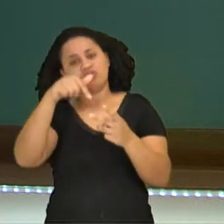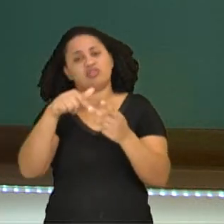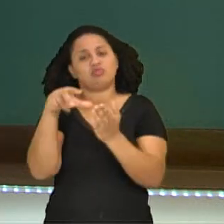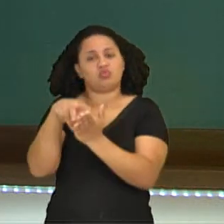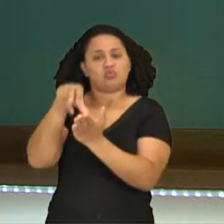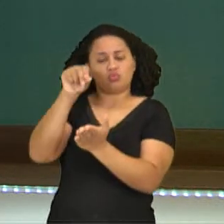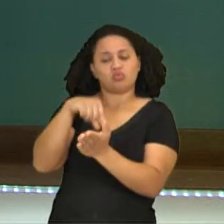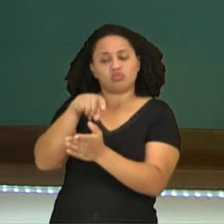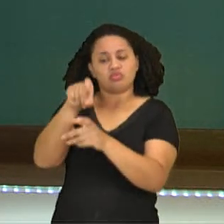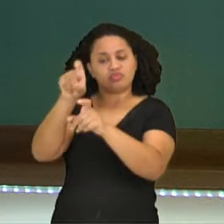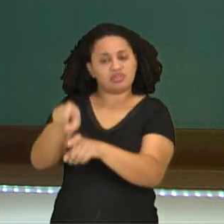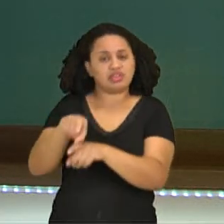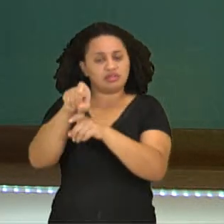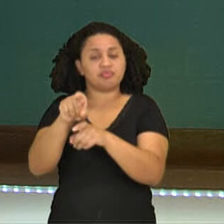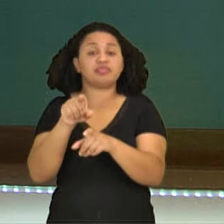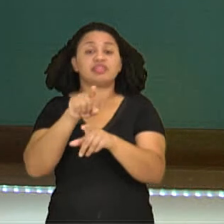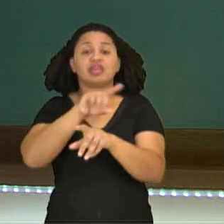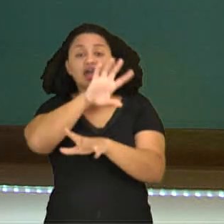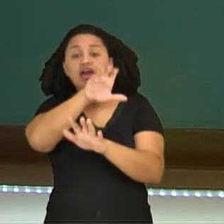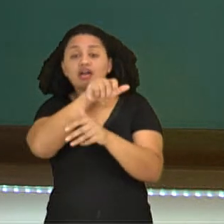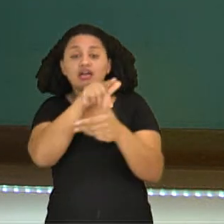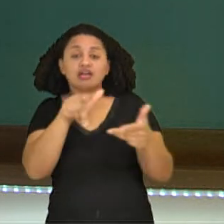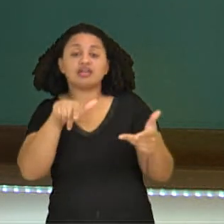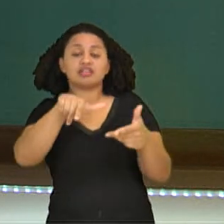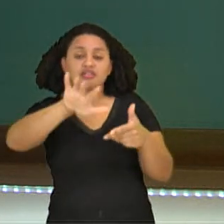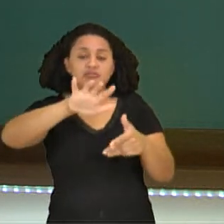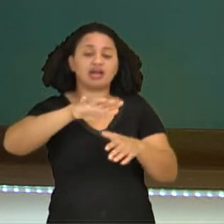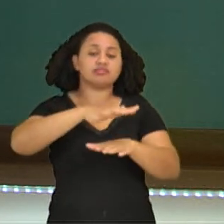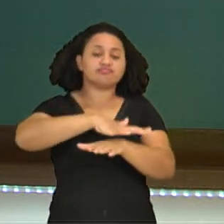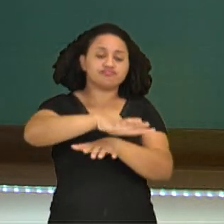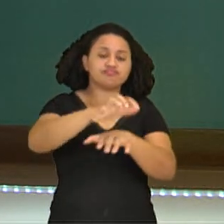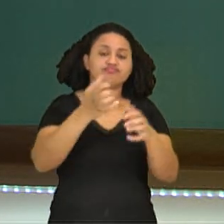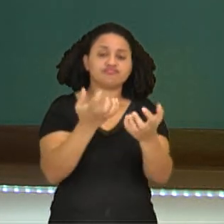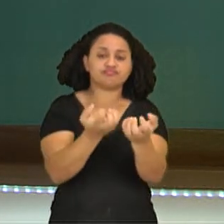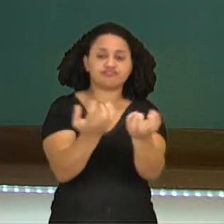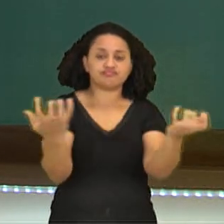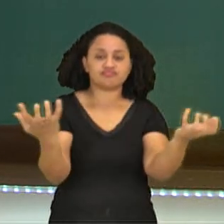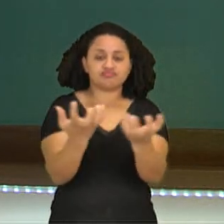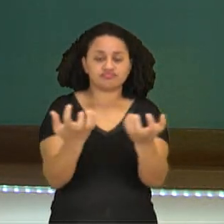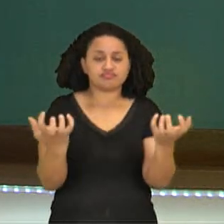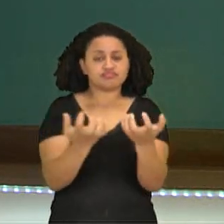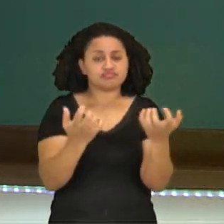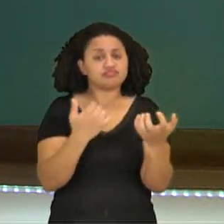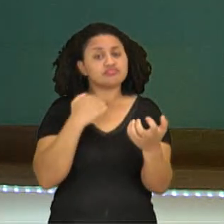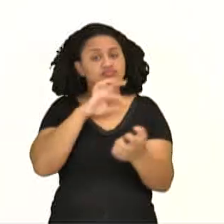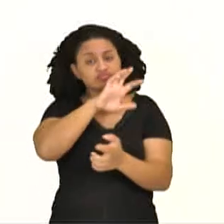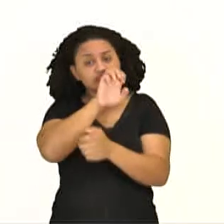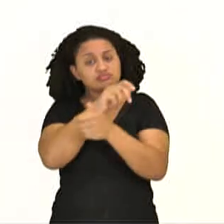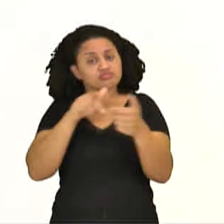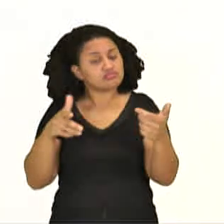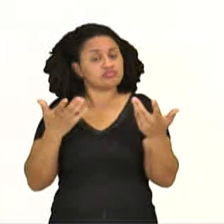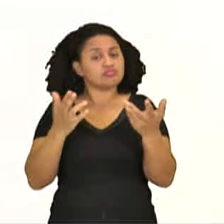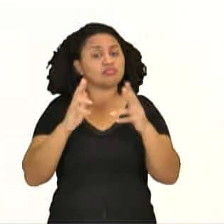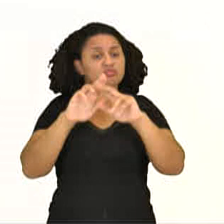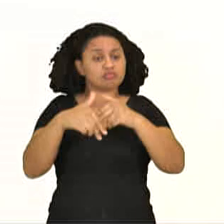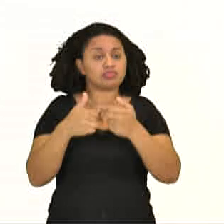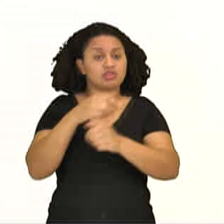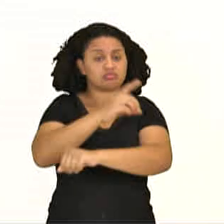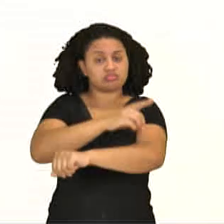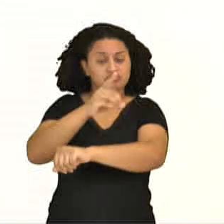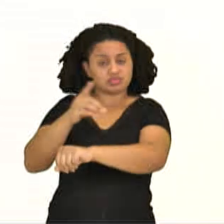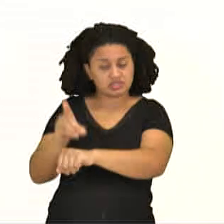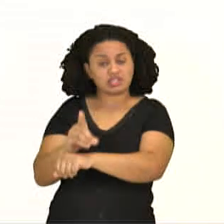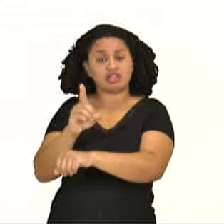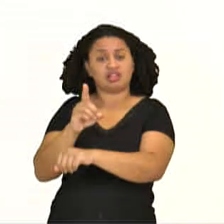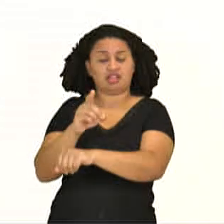vão fazer a criação de animais com pasto para fazer a criação, a domesticação de animais. Por isso que deserto do